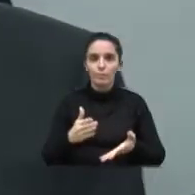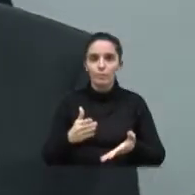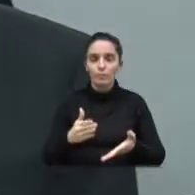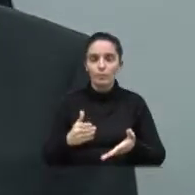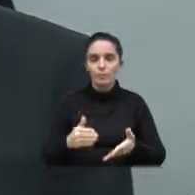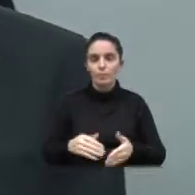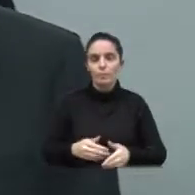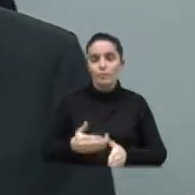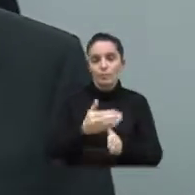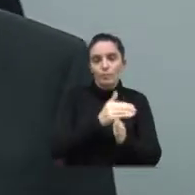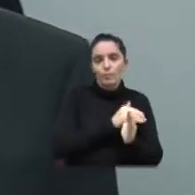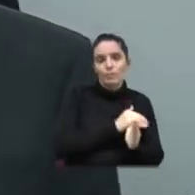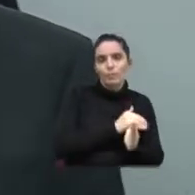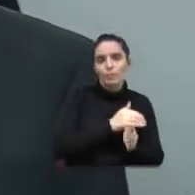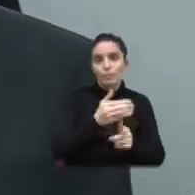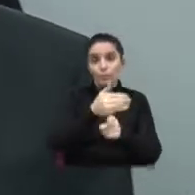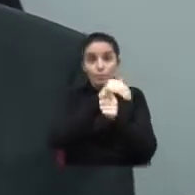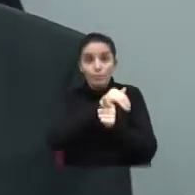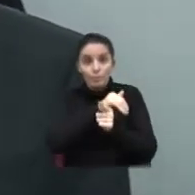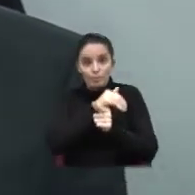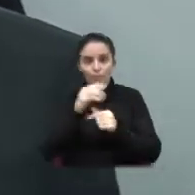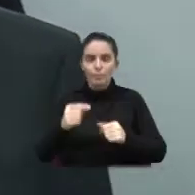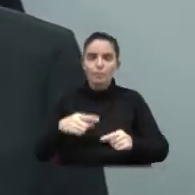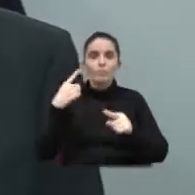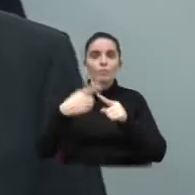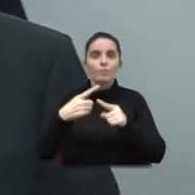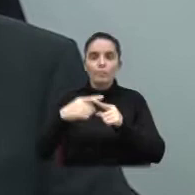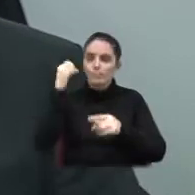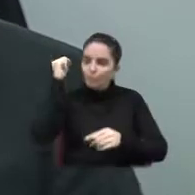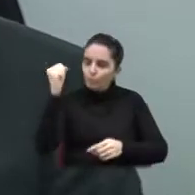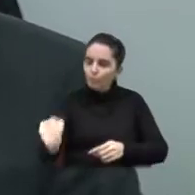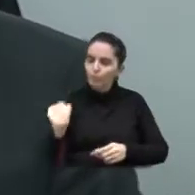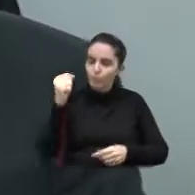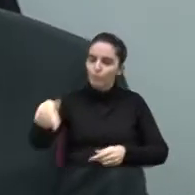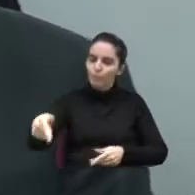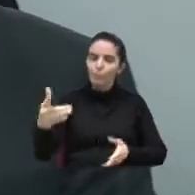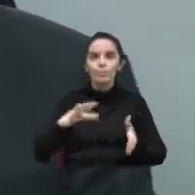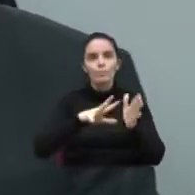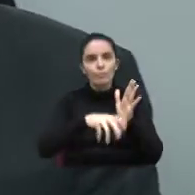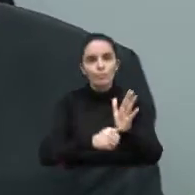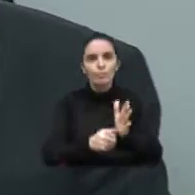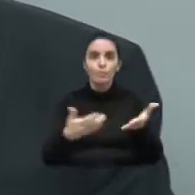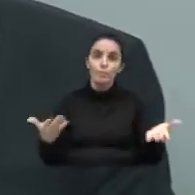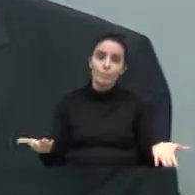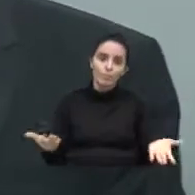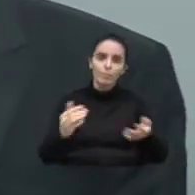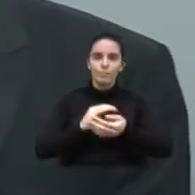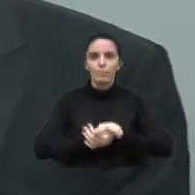interno, porque ele matou aquela tranqueira que queria matar a pessoa do bem, que produz.